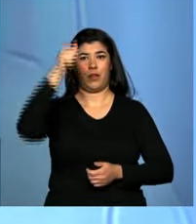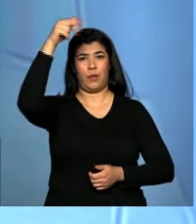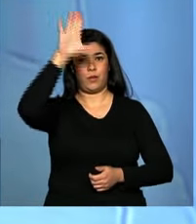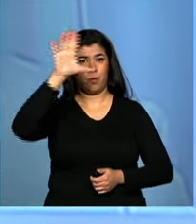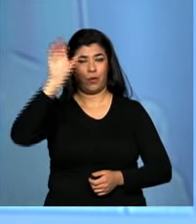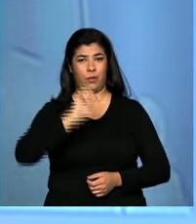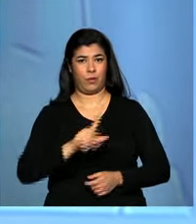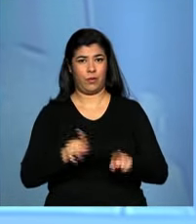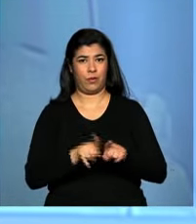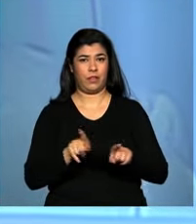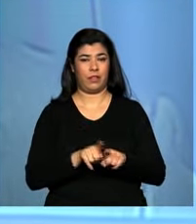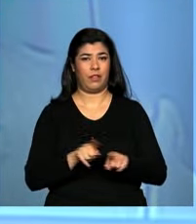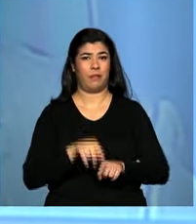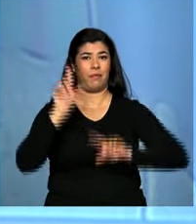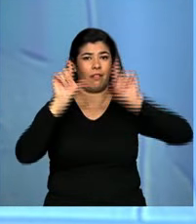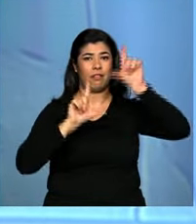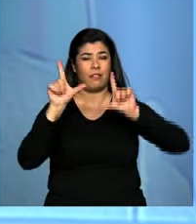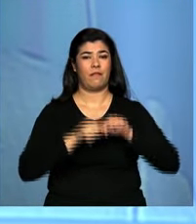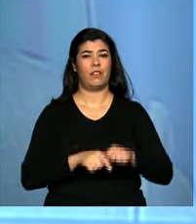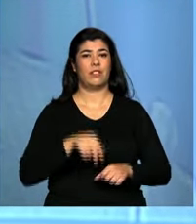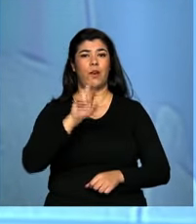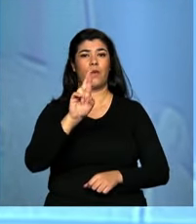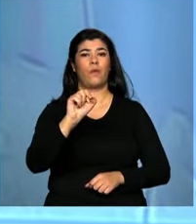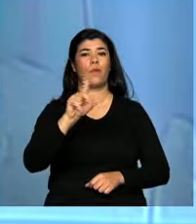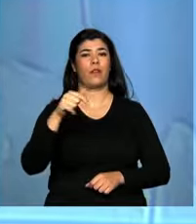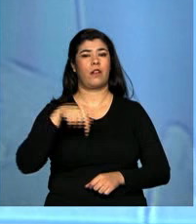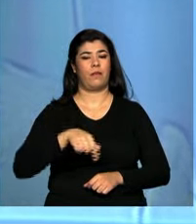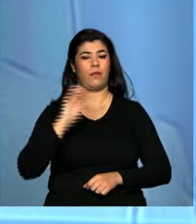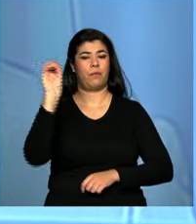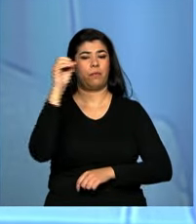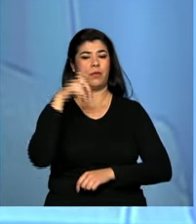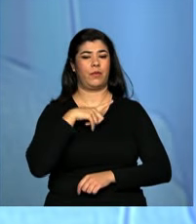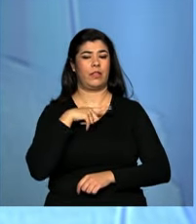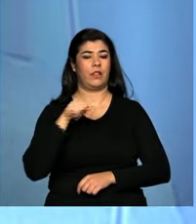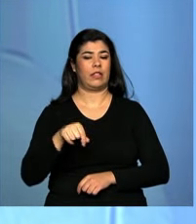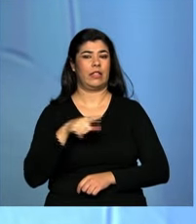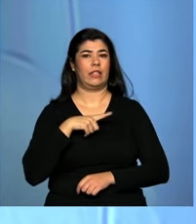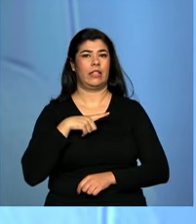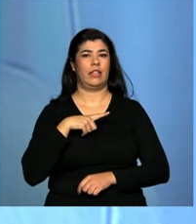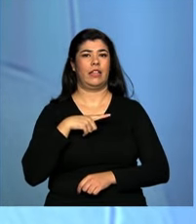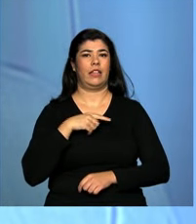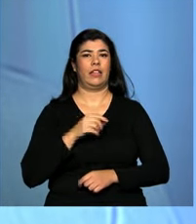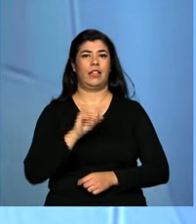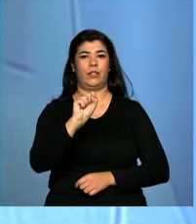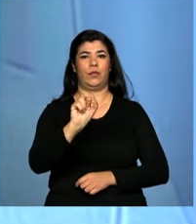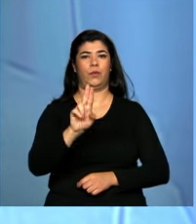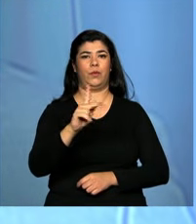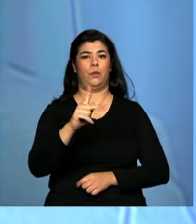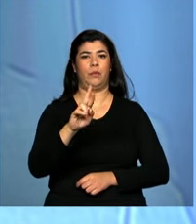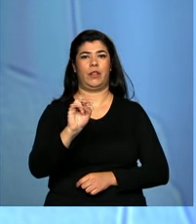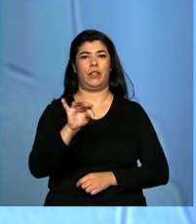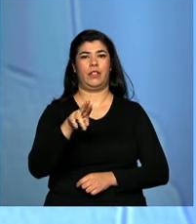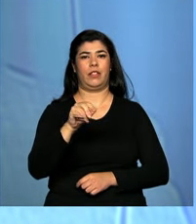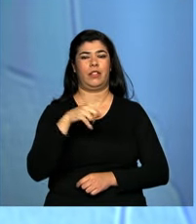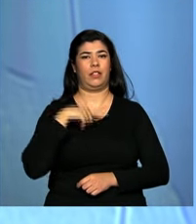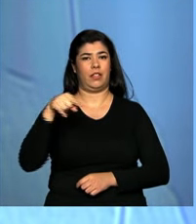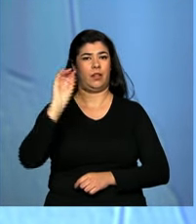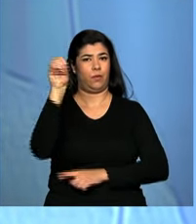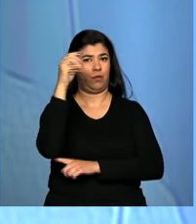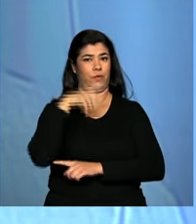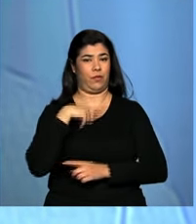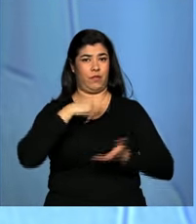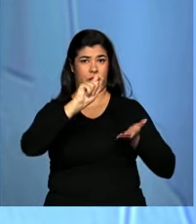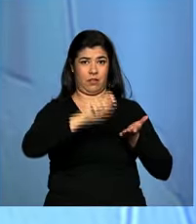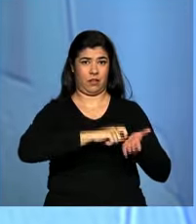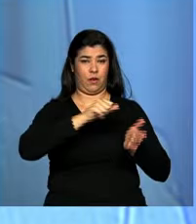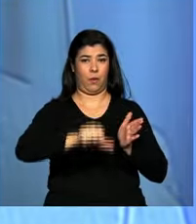lentes do Canal Rural. Tem novidade, sim, aqui em Porto Alegre. Aqui na sede da Superintendência do Banco do Brasil, no Rio Grande do Sul, vai ser assinado